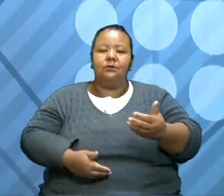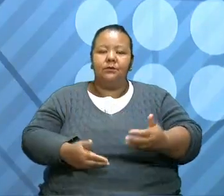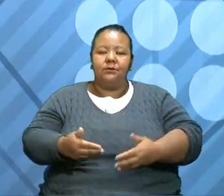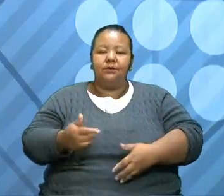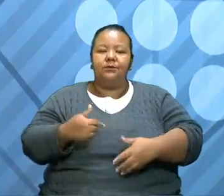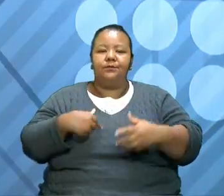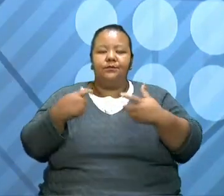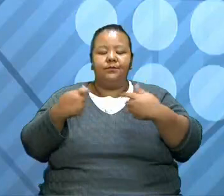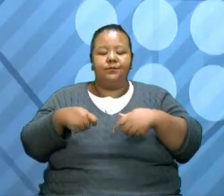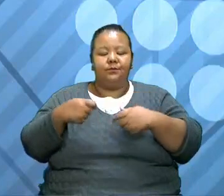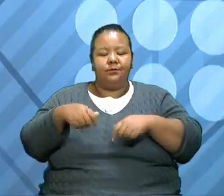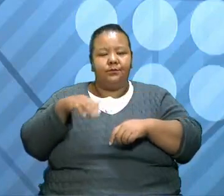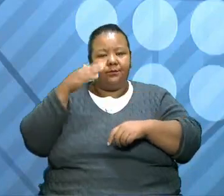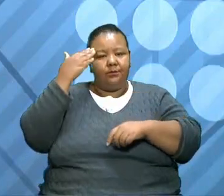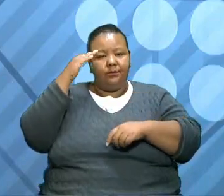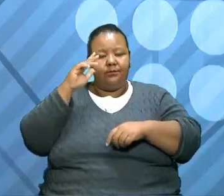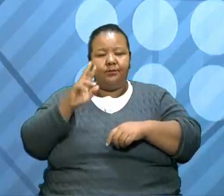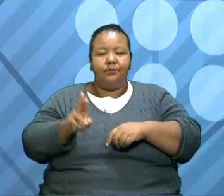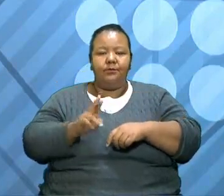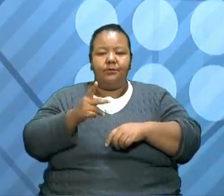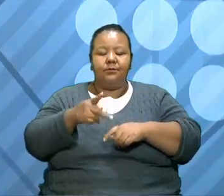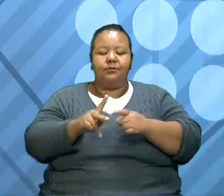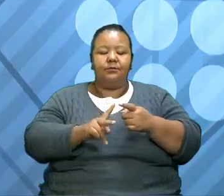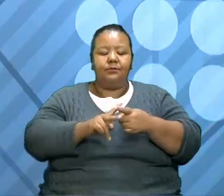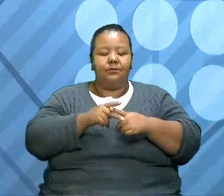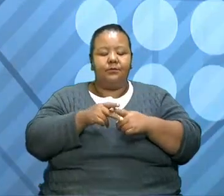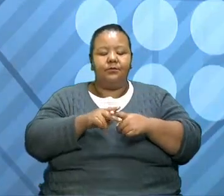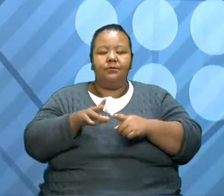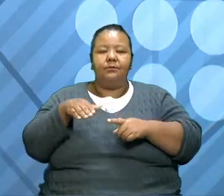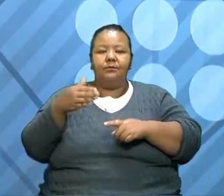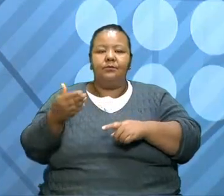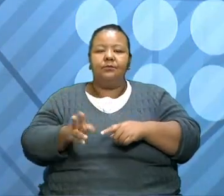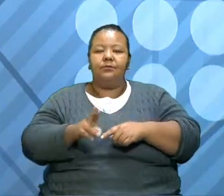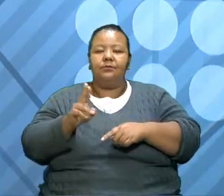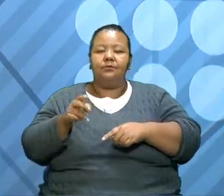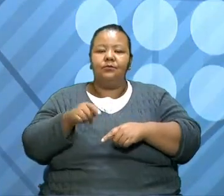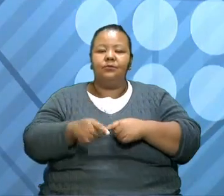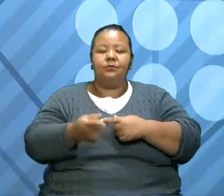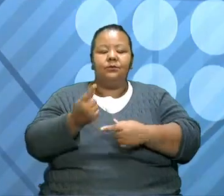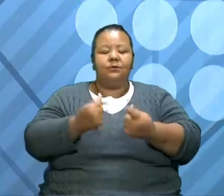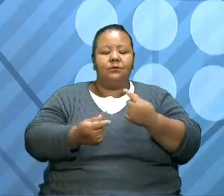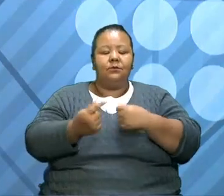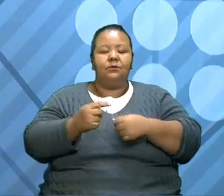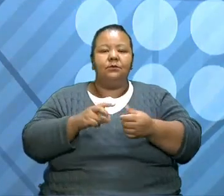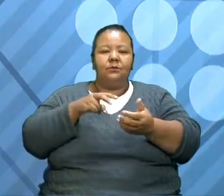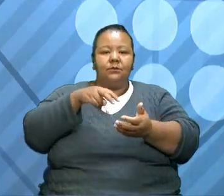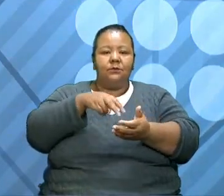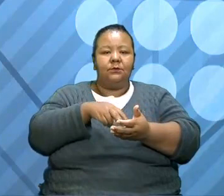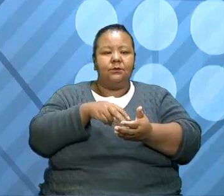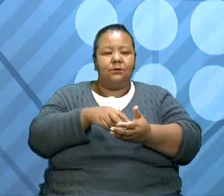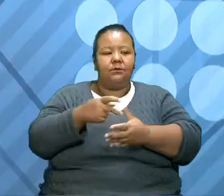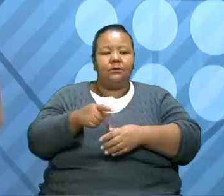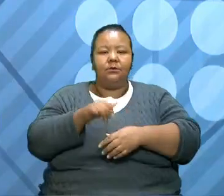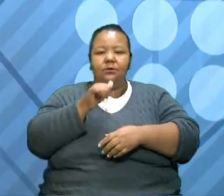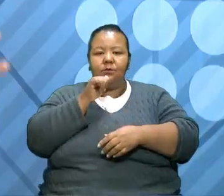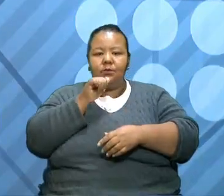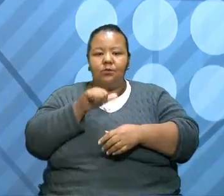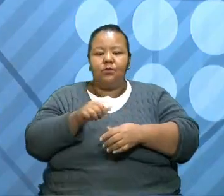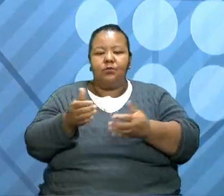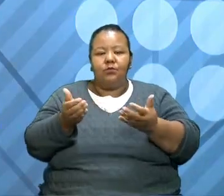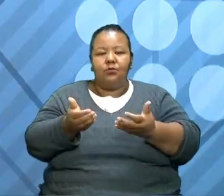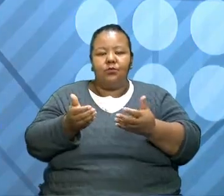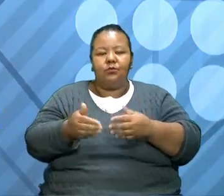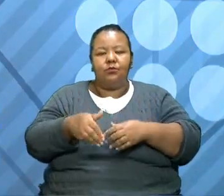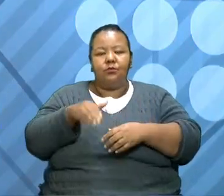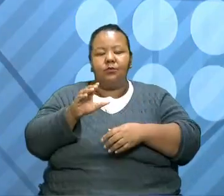que saber utilizar essas ferramentas. Em que momento que eu vou utilizar a minha administração participativa? Ah, não, neste momento eu desejo mais